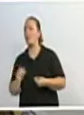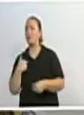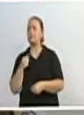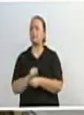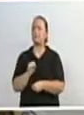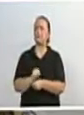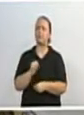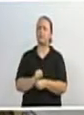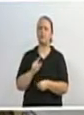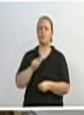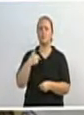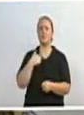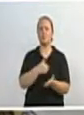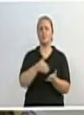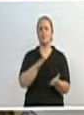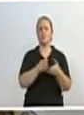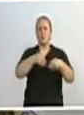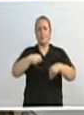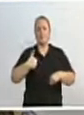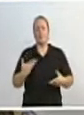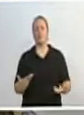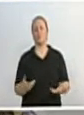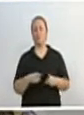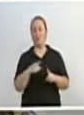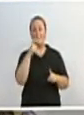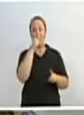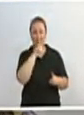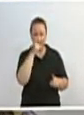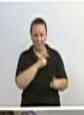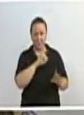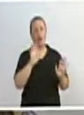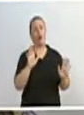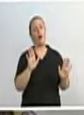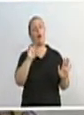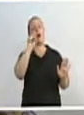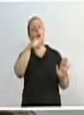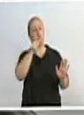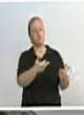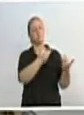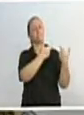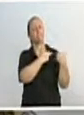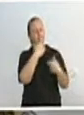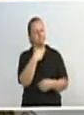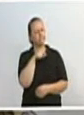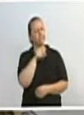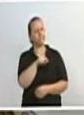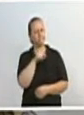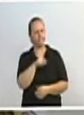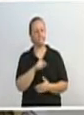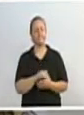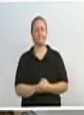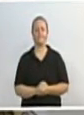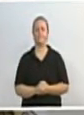pequenas coisas que eu estou colocando, muito pequenas, mas que trazem um benefício, que é o tratamento diferenciado para a micro e pequena